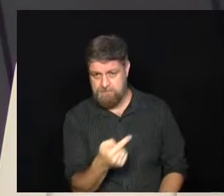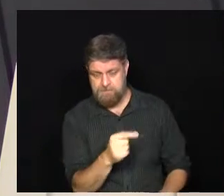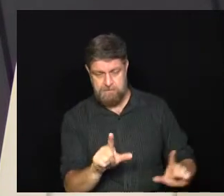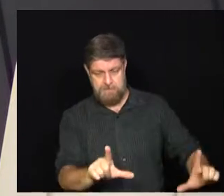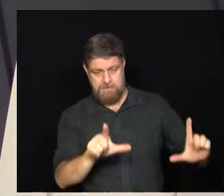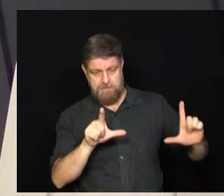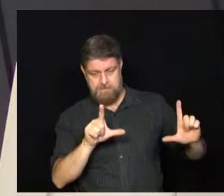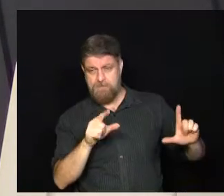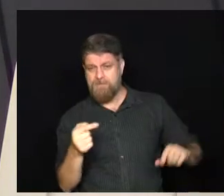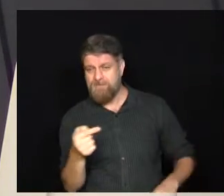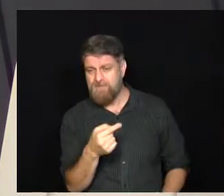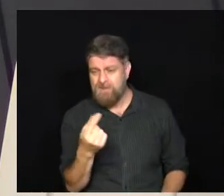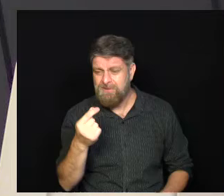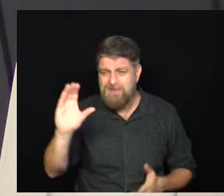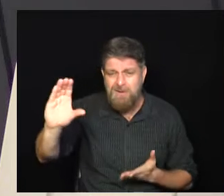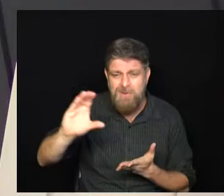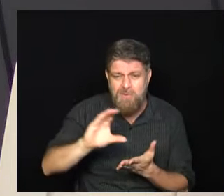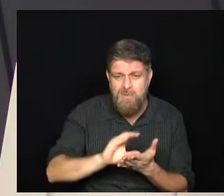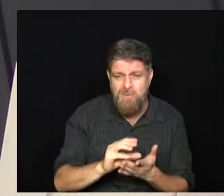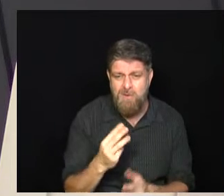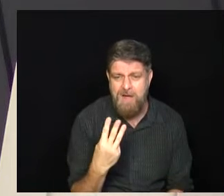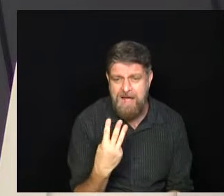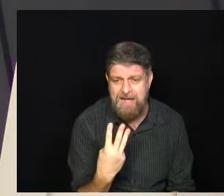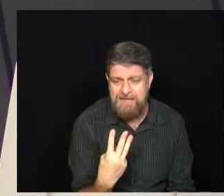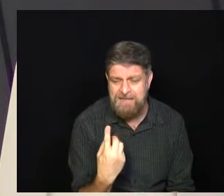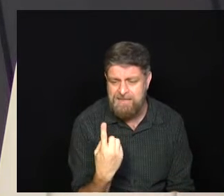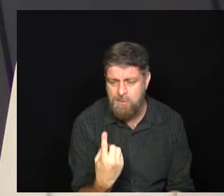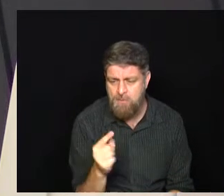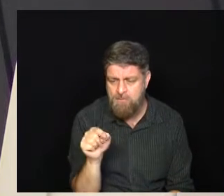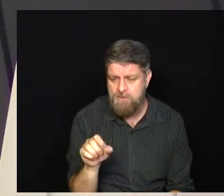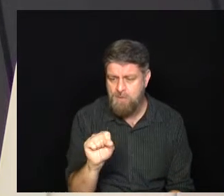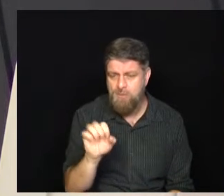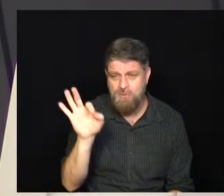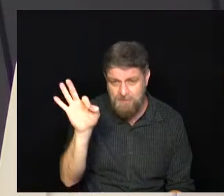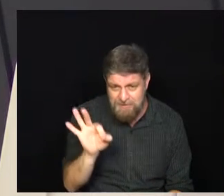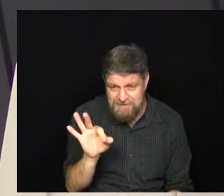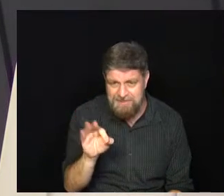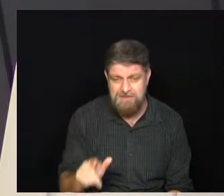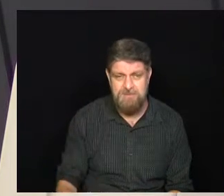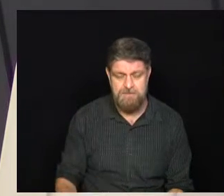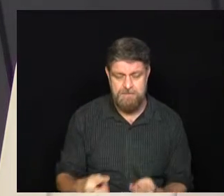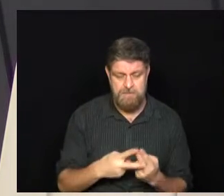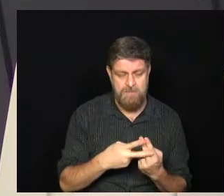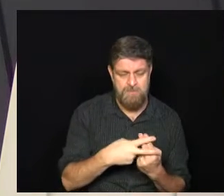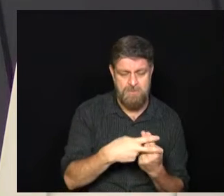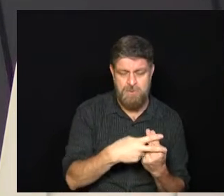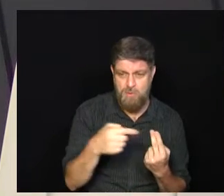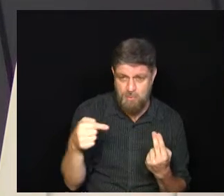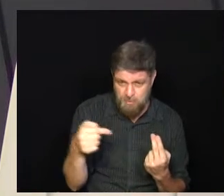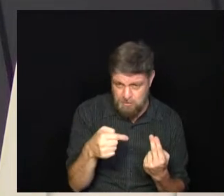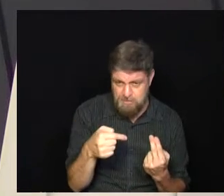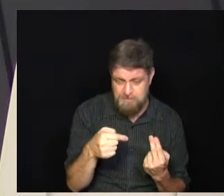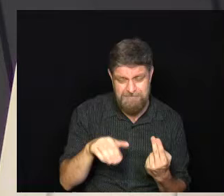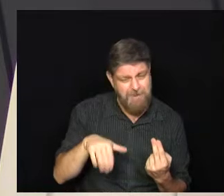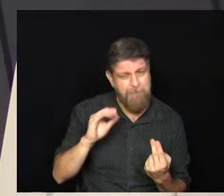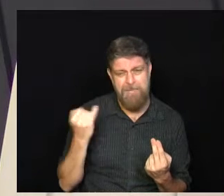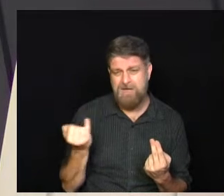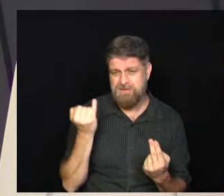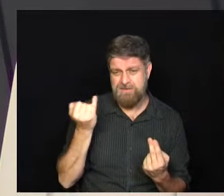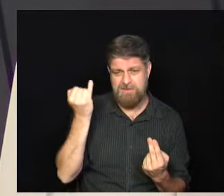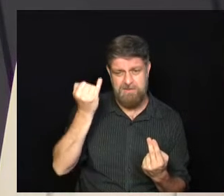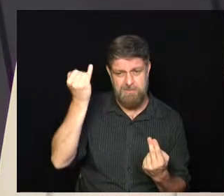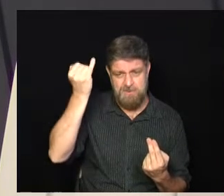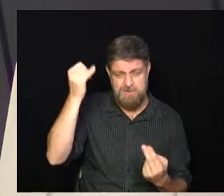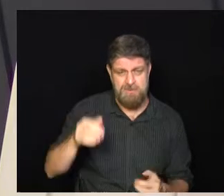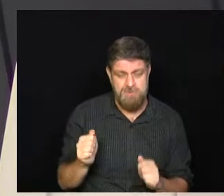Os repasses da União tiveram uma queda de 31,8%, sendo os repasses do SUS mais representativos aí, junto